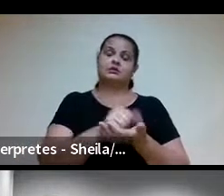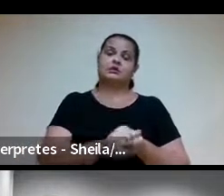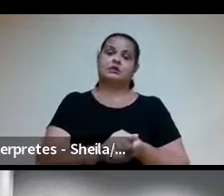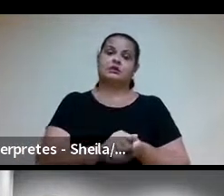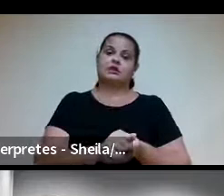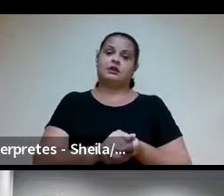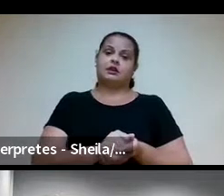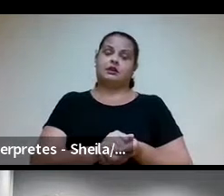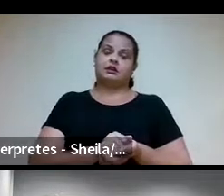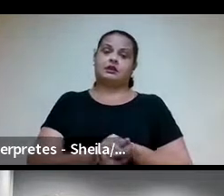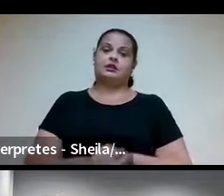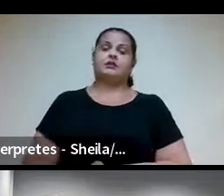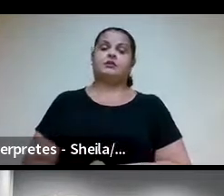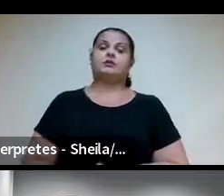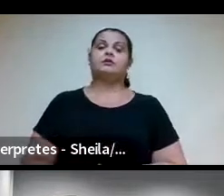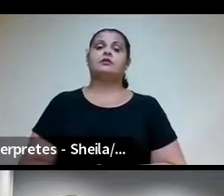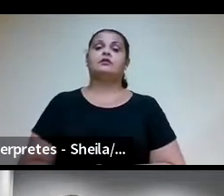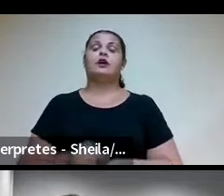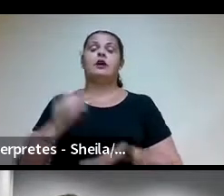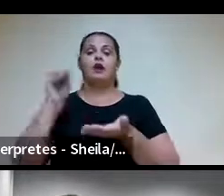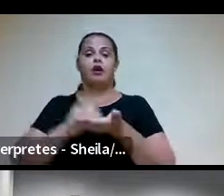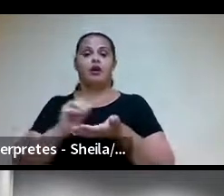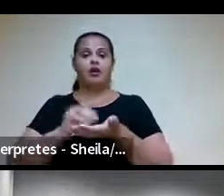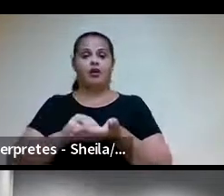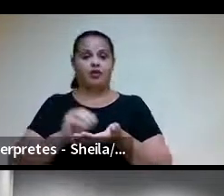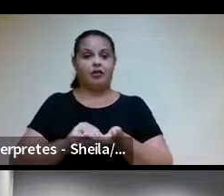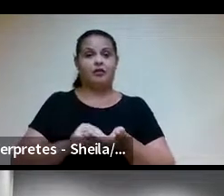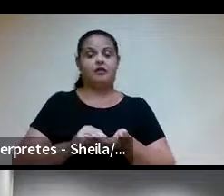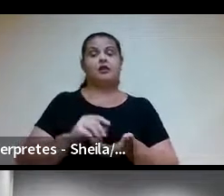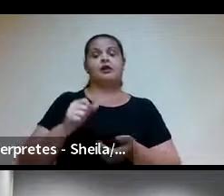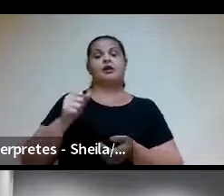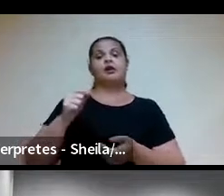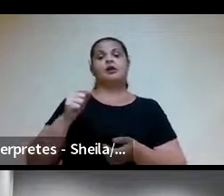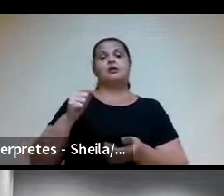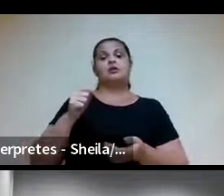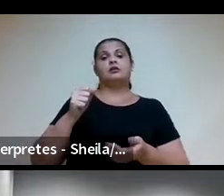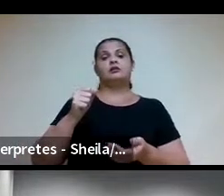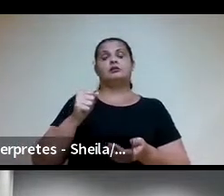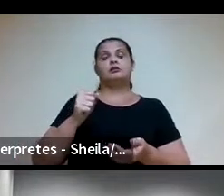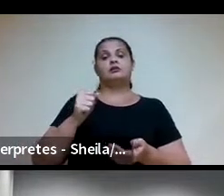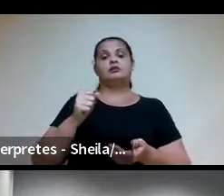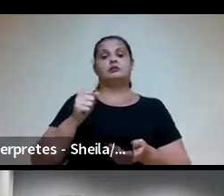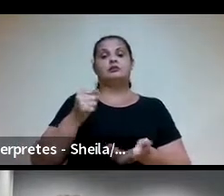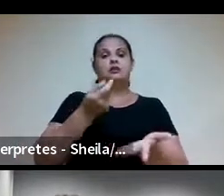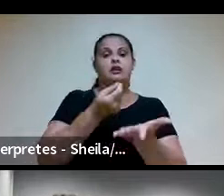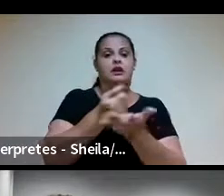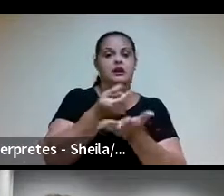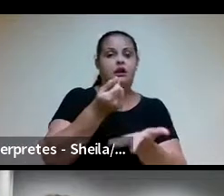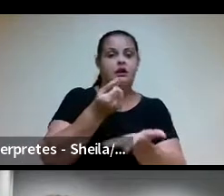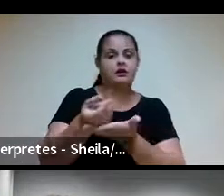já que poderia realizar despesas com locação de automotores até